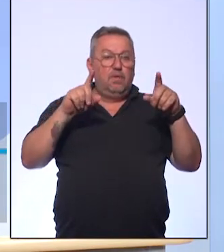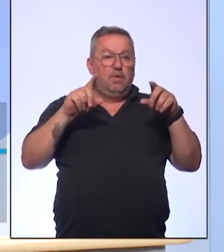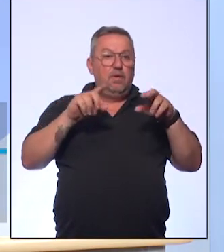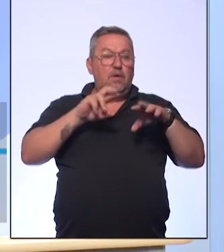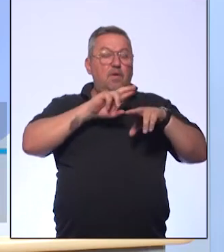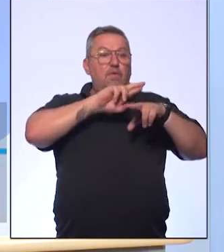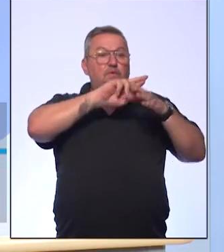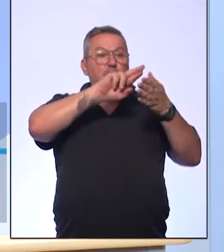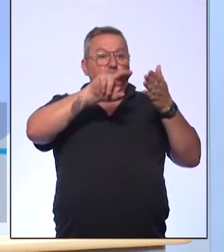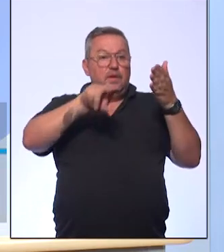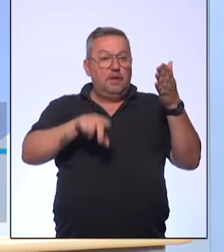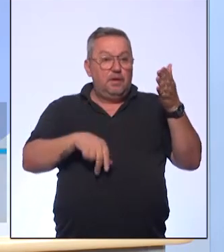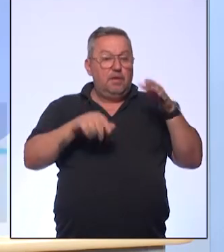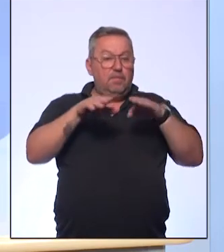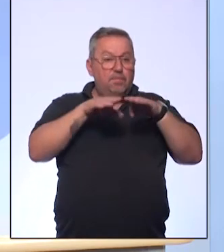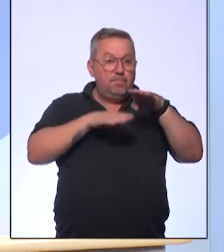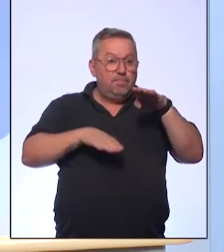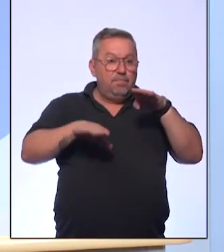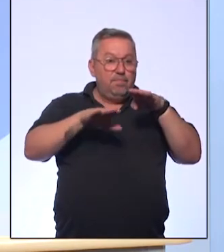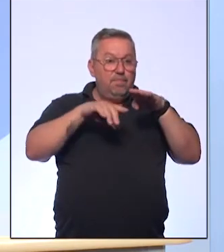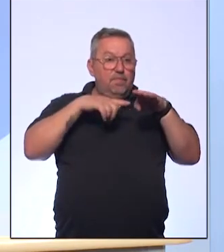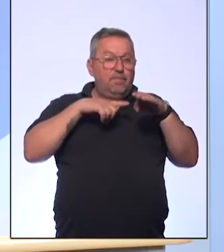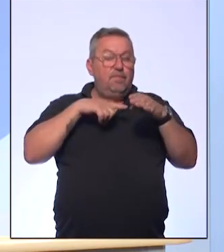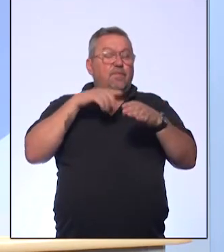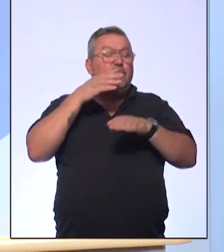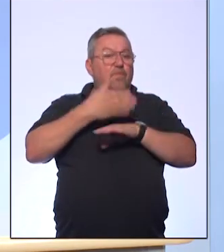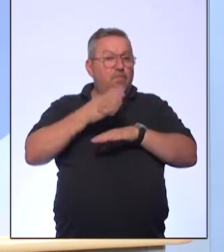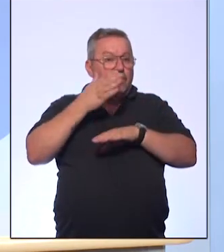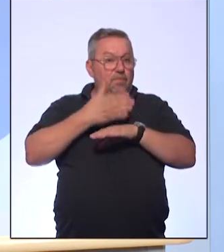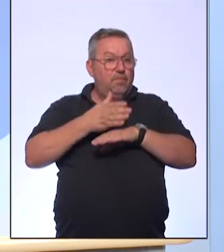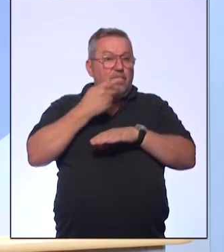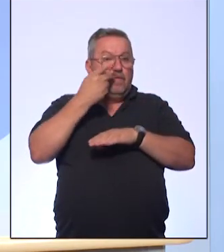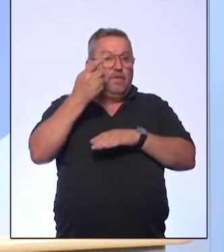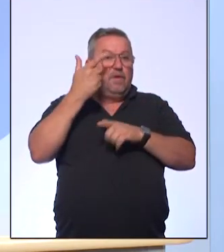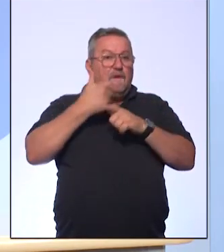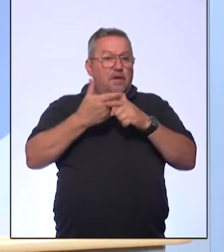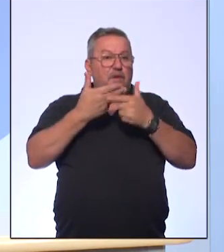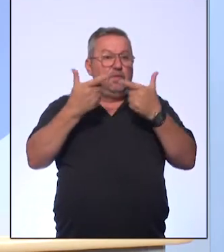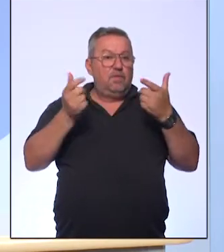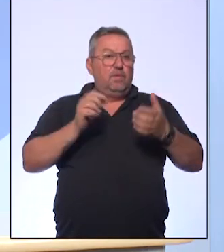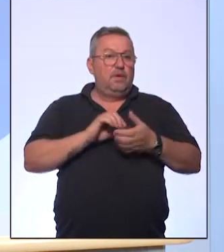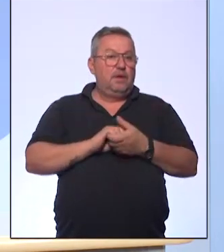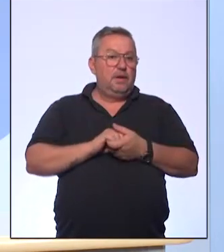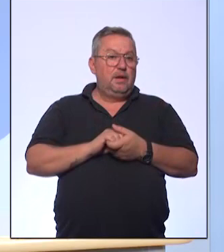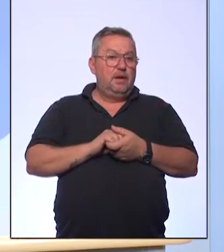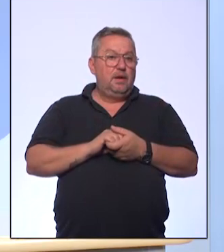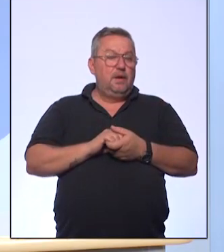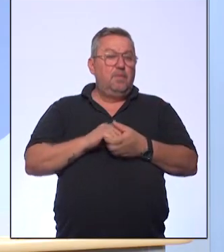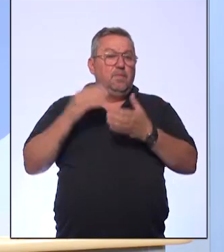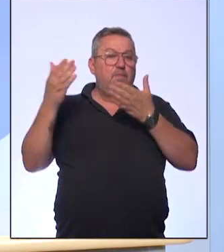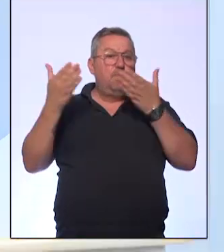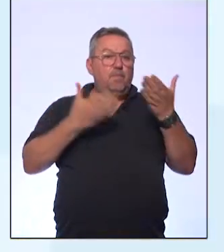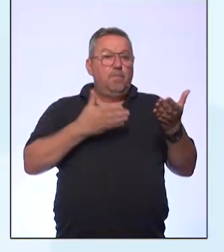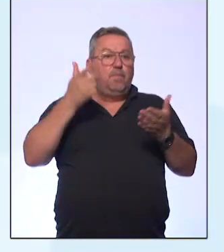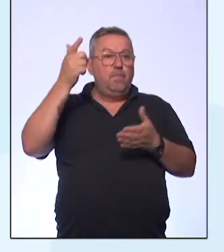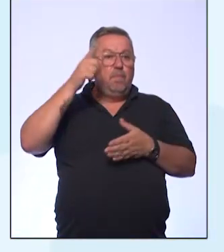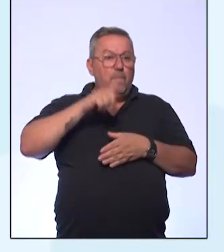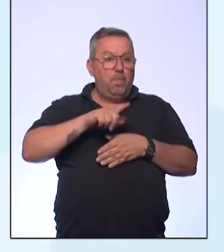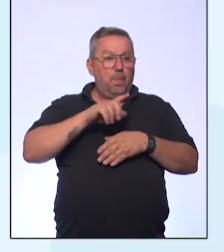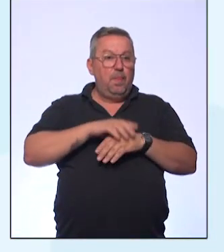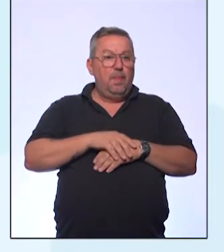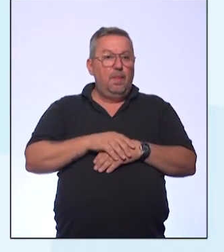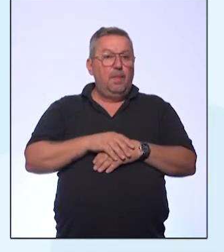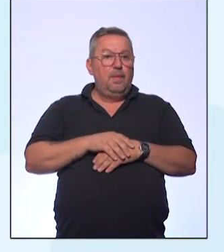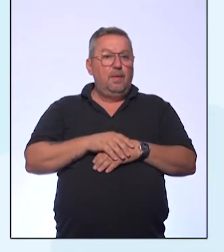desigualdade e diversidade. Até porque nós vamos ter um exercício que vai tratar dessas duas terminologias. E eu trago para vocês novamente